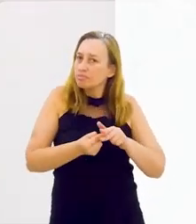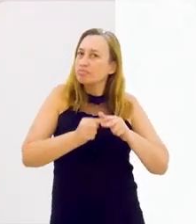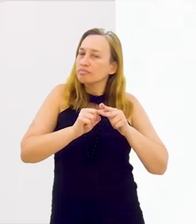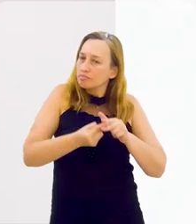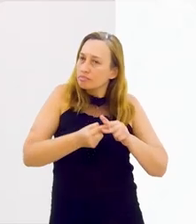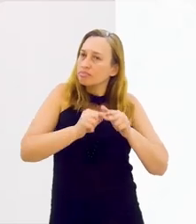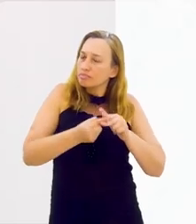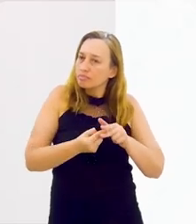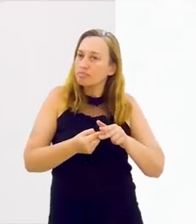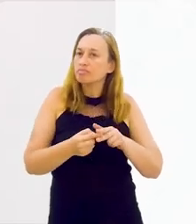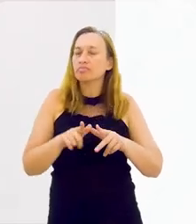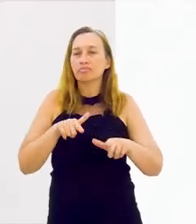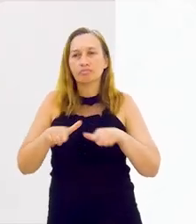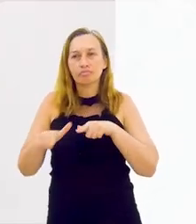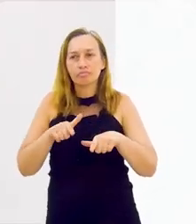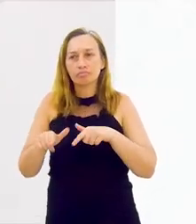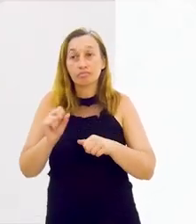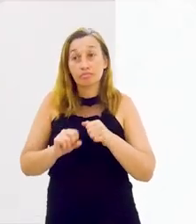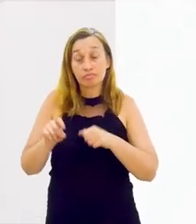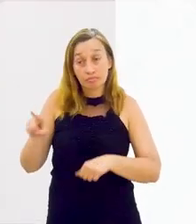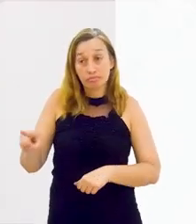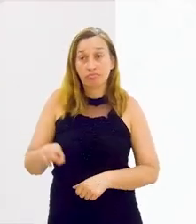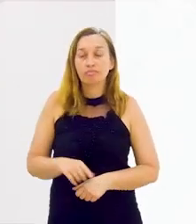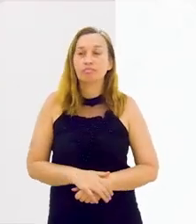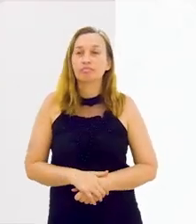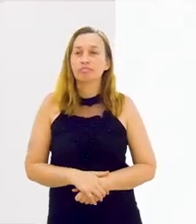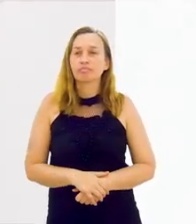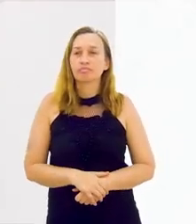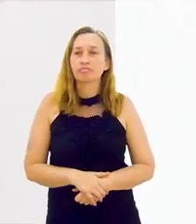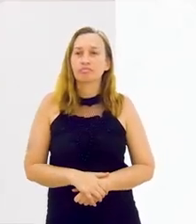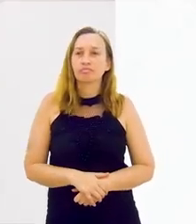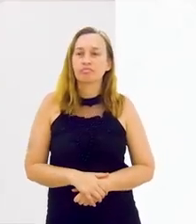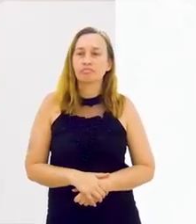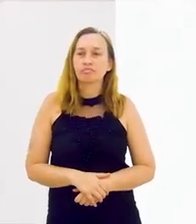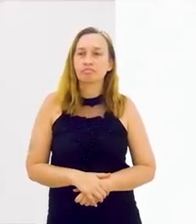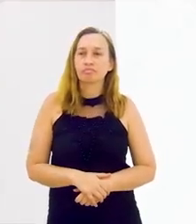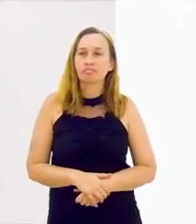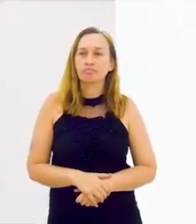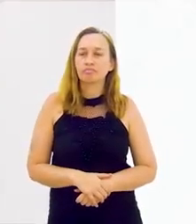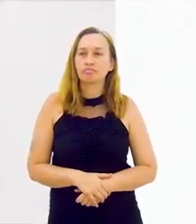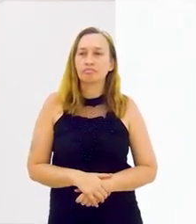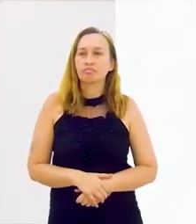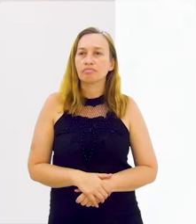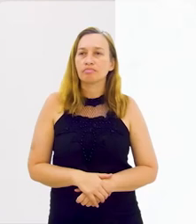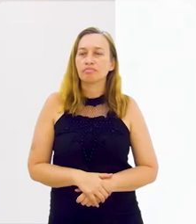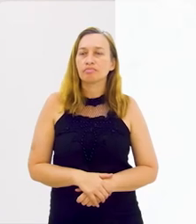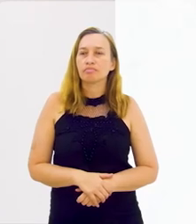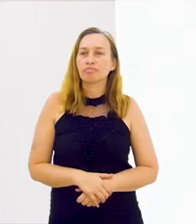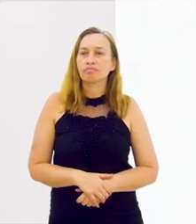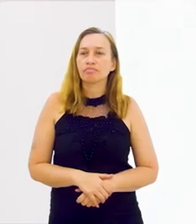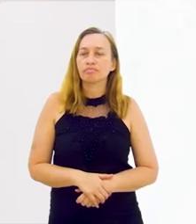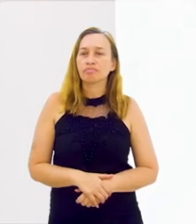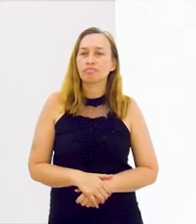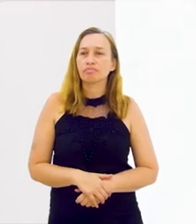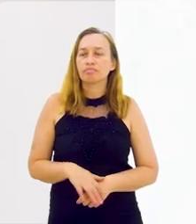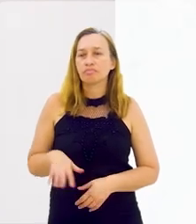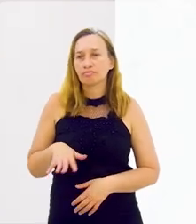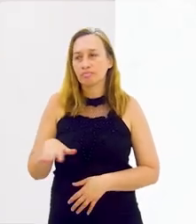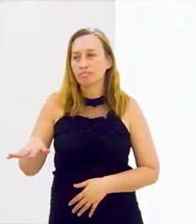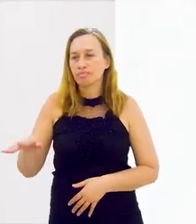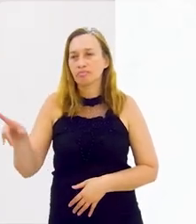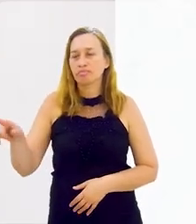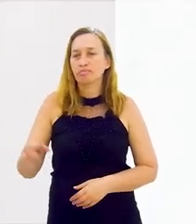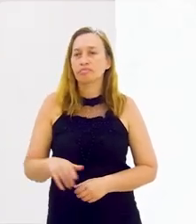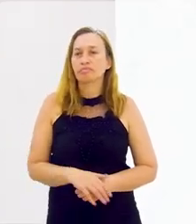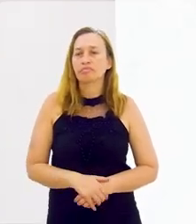muitas reformas. Esse Sim. trabalho que a gente faz lá, né, o Instituto que eu dou aula é o Instituto Empresarial e a Favela, lá no